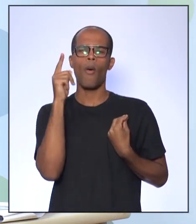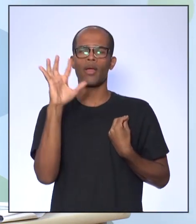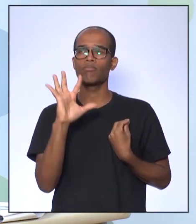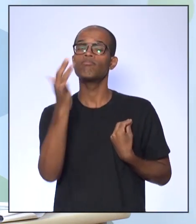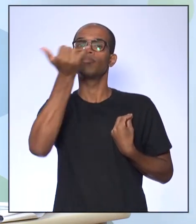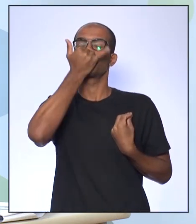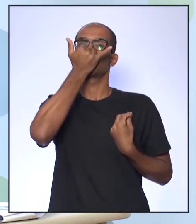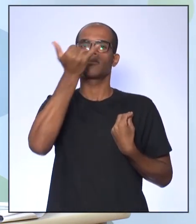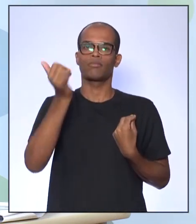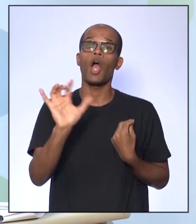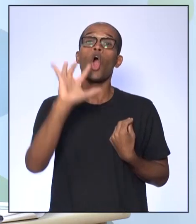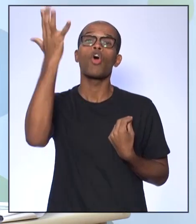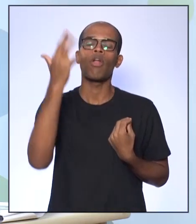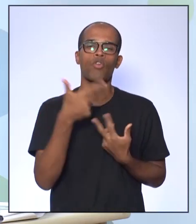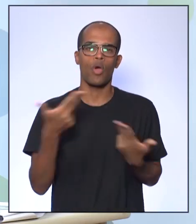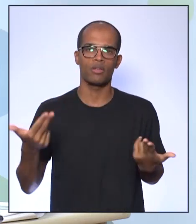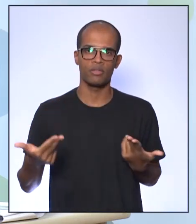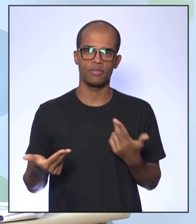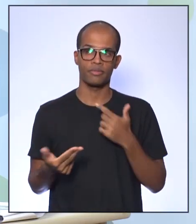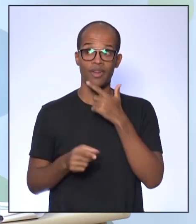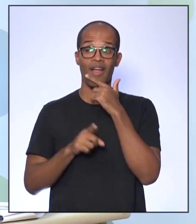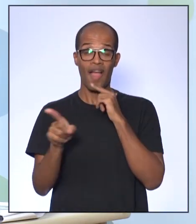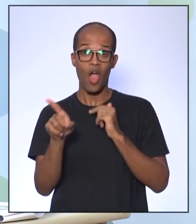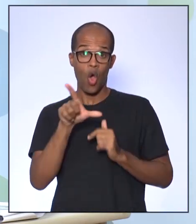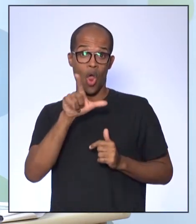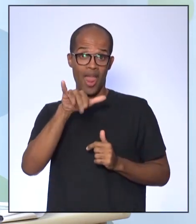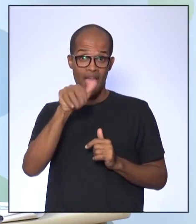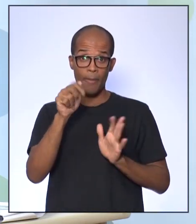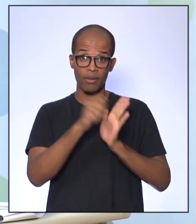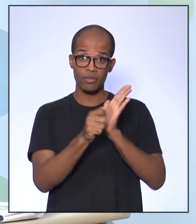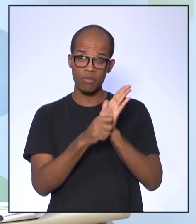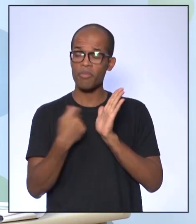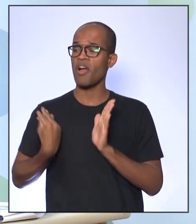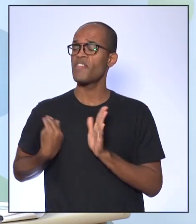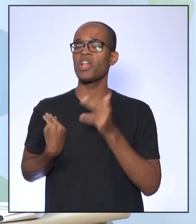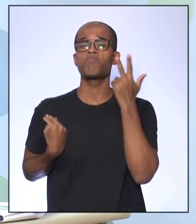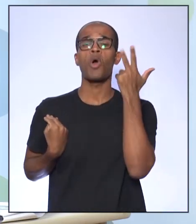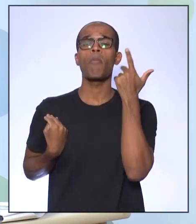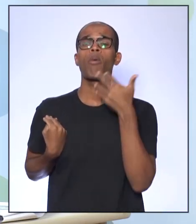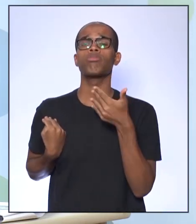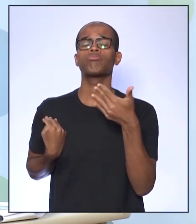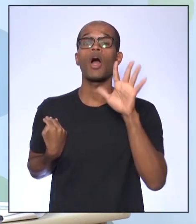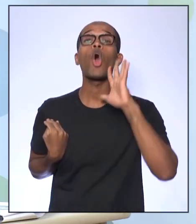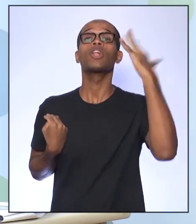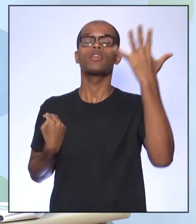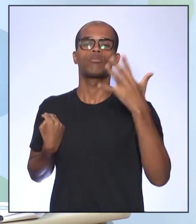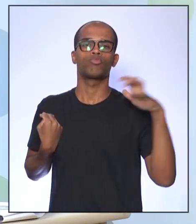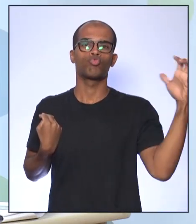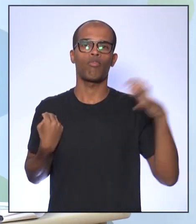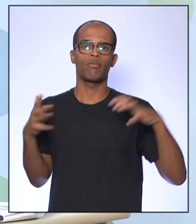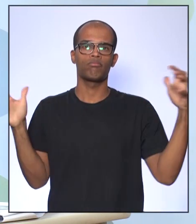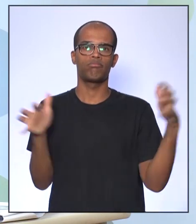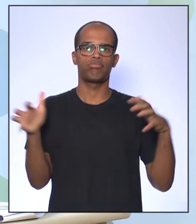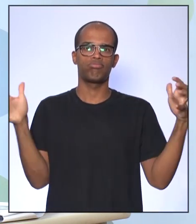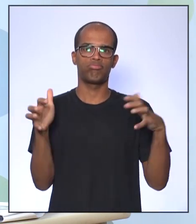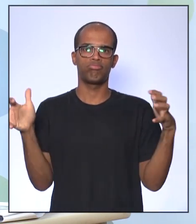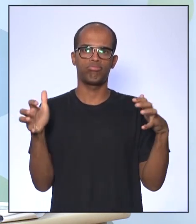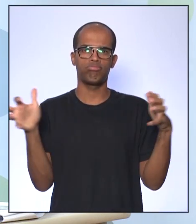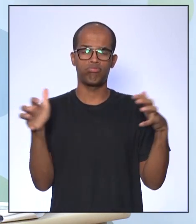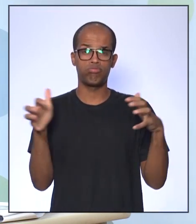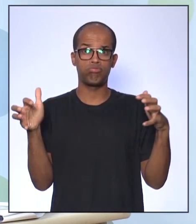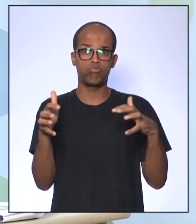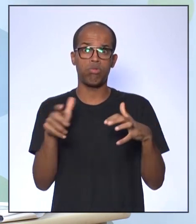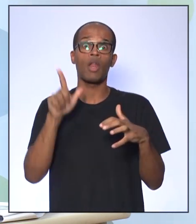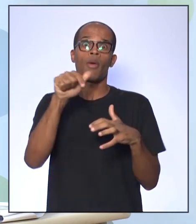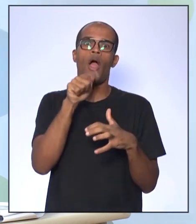um evento. No caso do Lima Barreto, a vida estava seguindo normal até que acontece chuva, e a chuva gera enchente. O